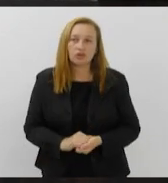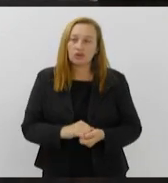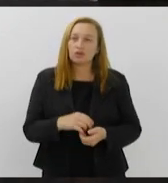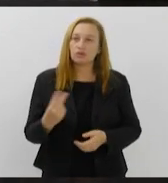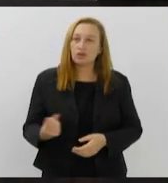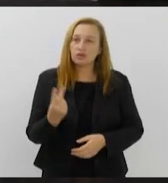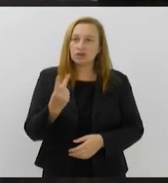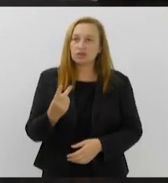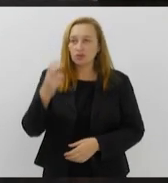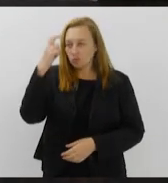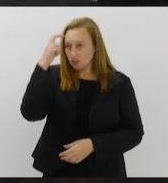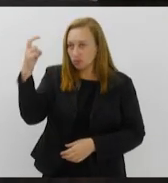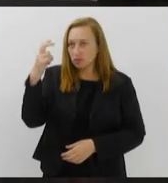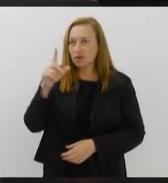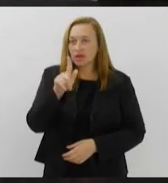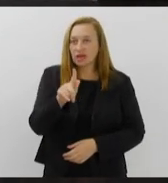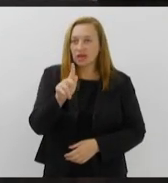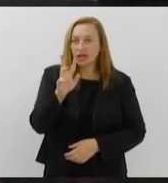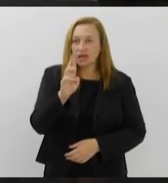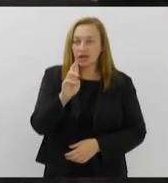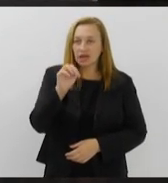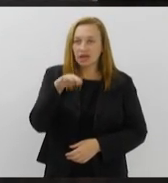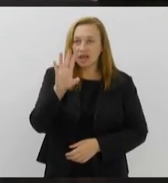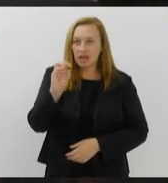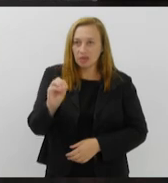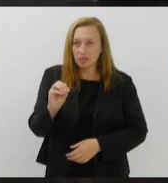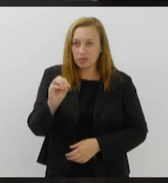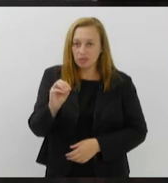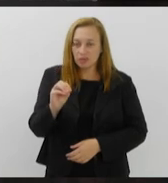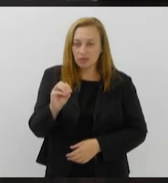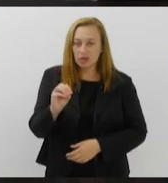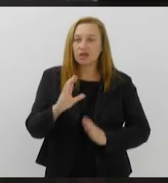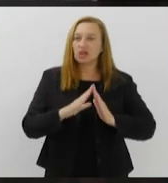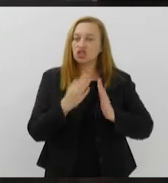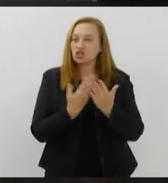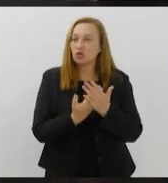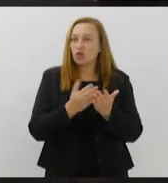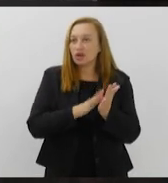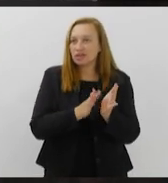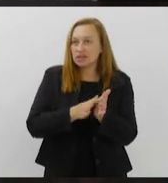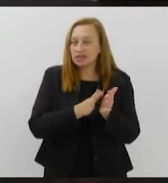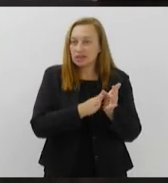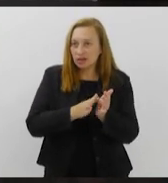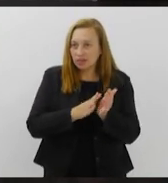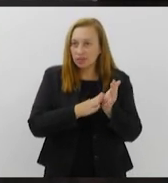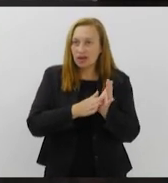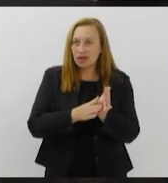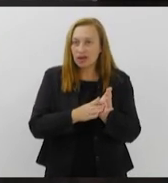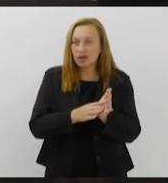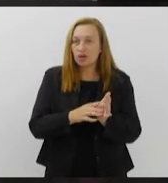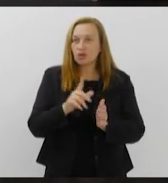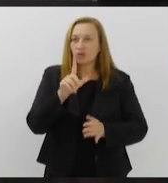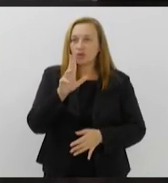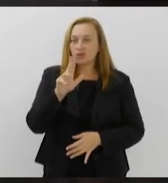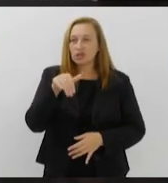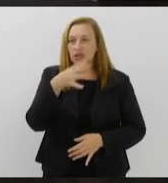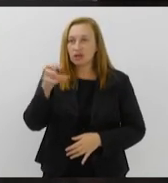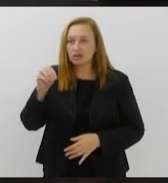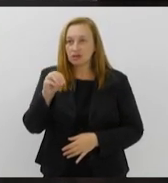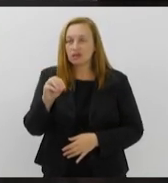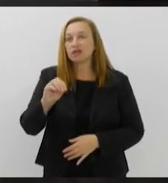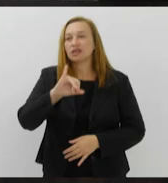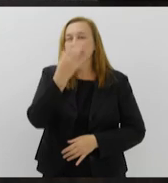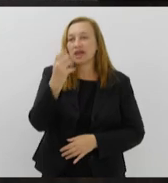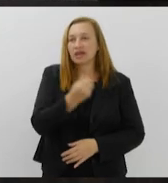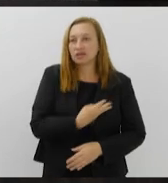preservação cultural o Grêmio Recreativo Escola de Samba União da Ilha do Governador. Em discussão, não havendo quem